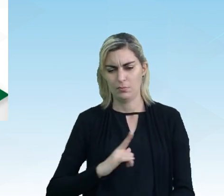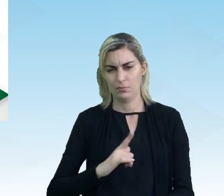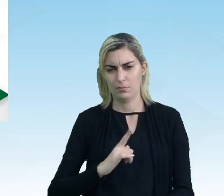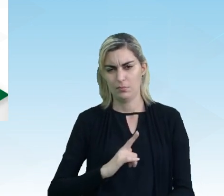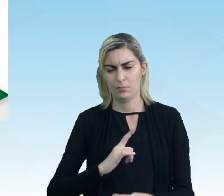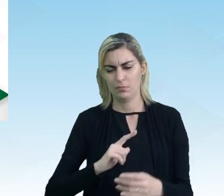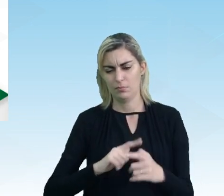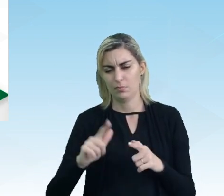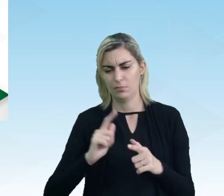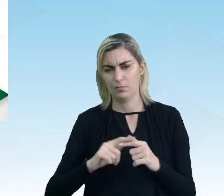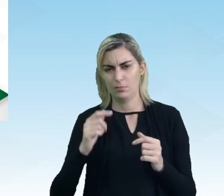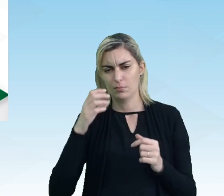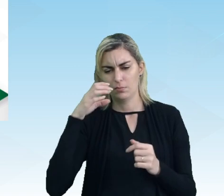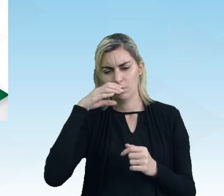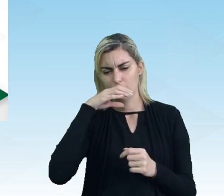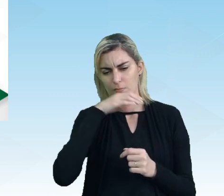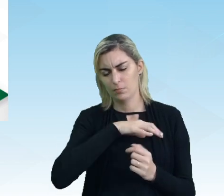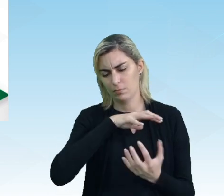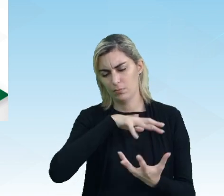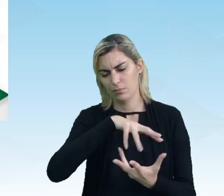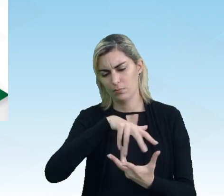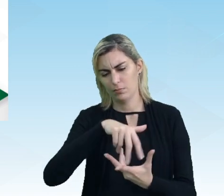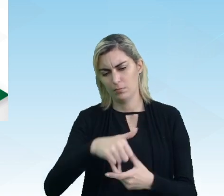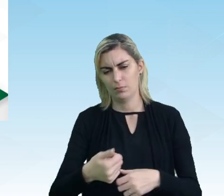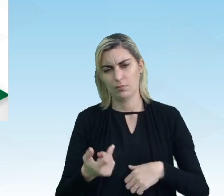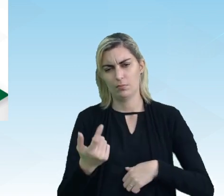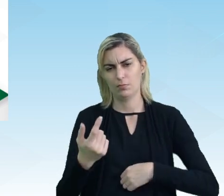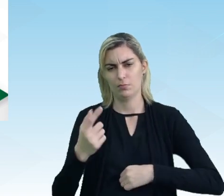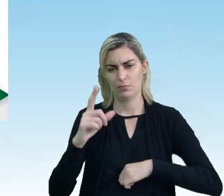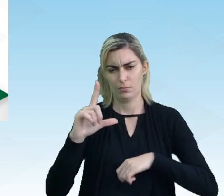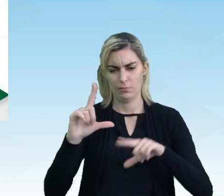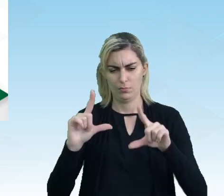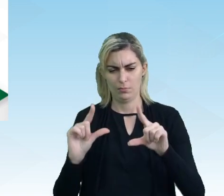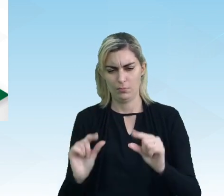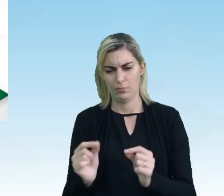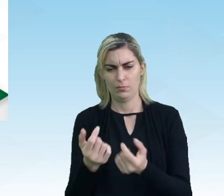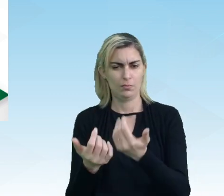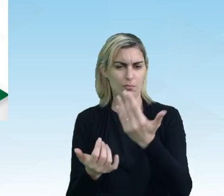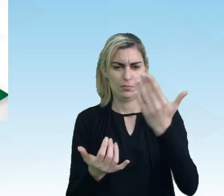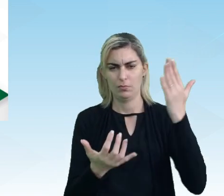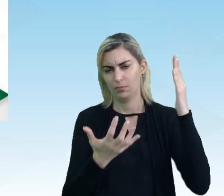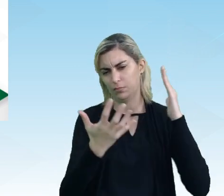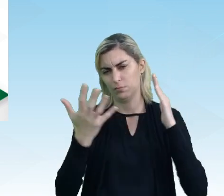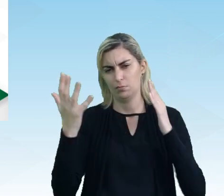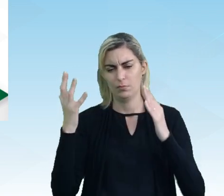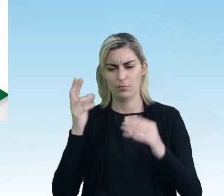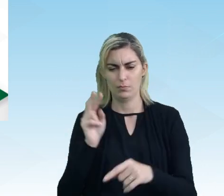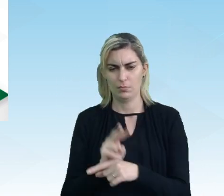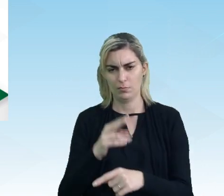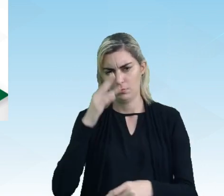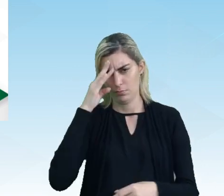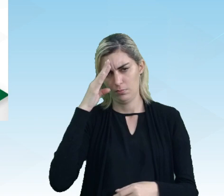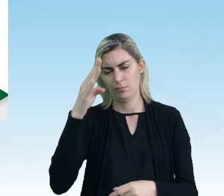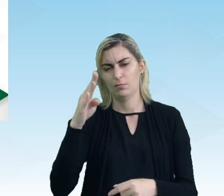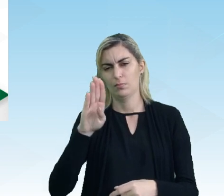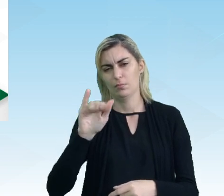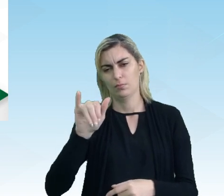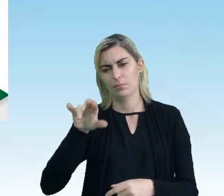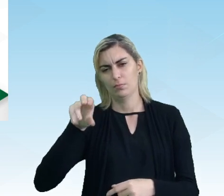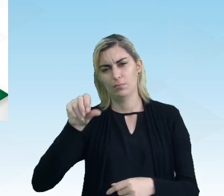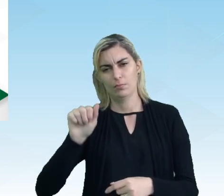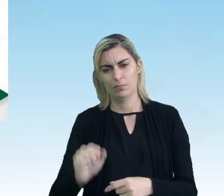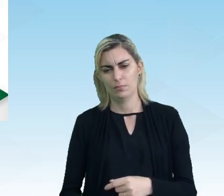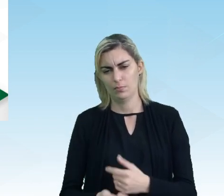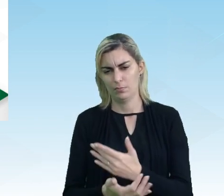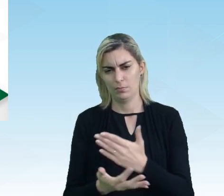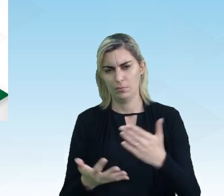o problema do aquecimento global, vem a redução das grandes florestas, de principais biomas, dos fragmentos